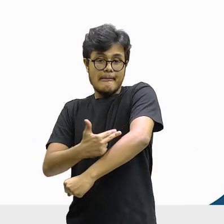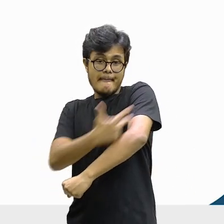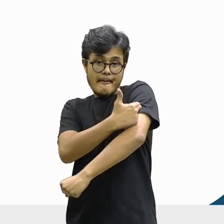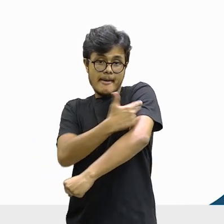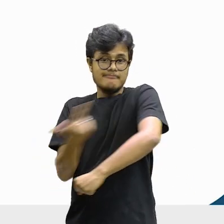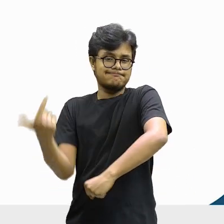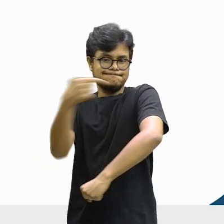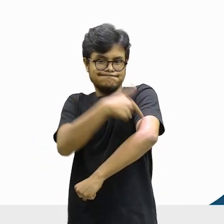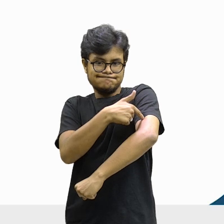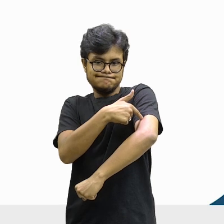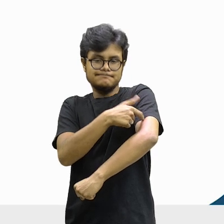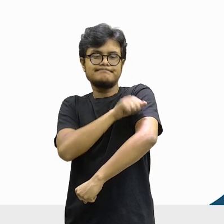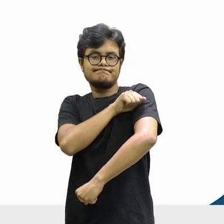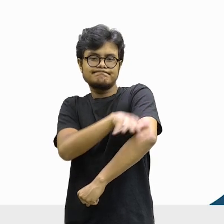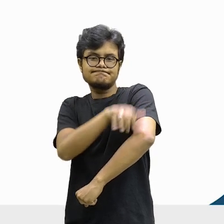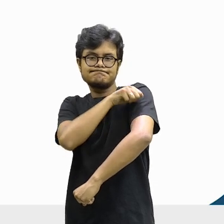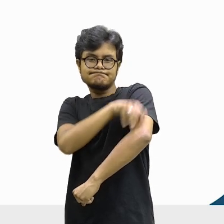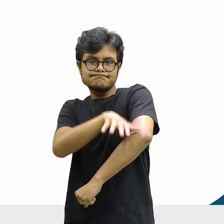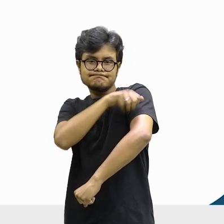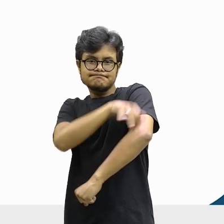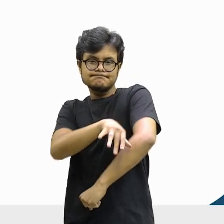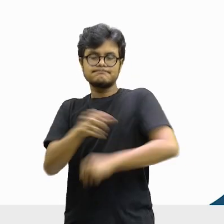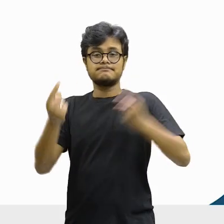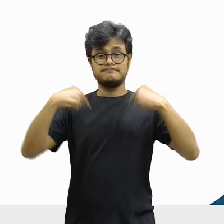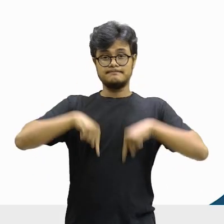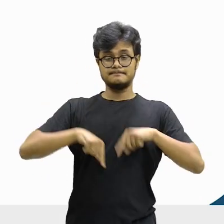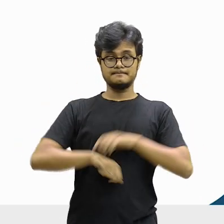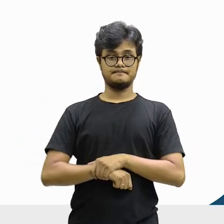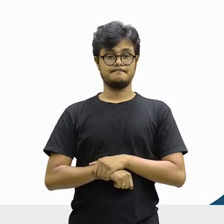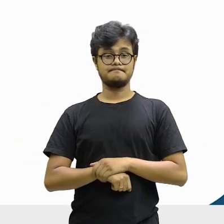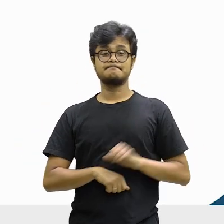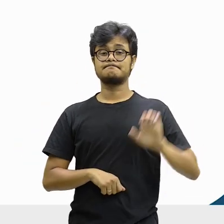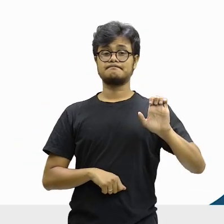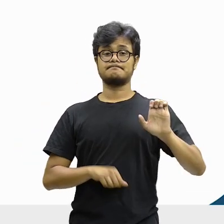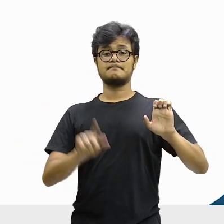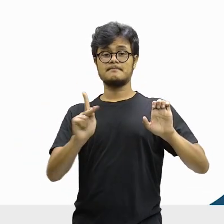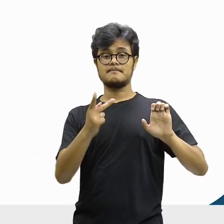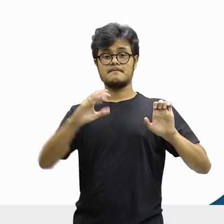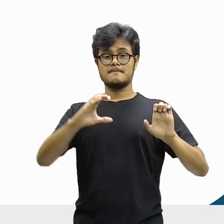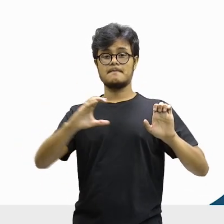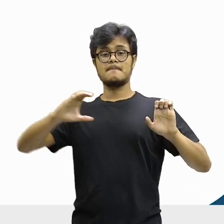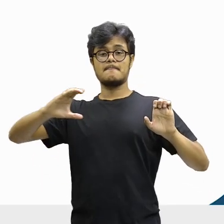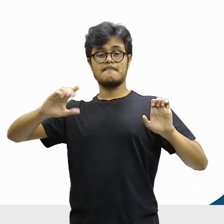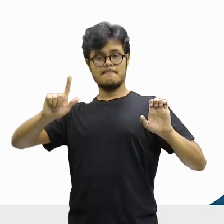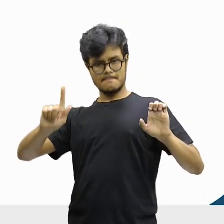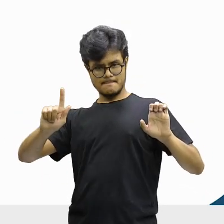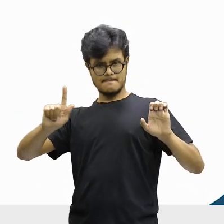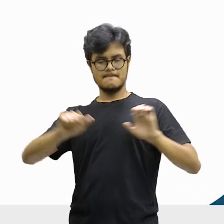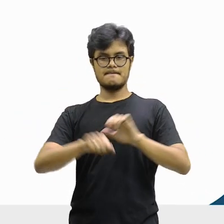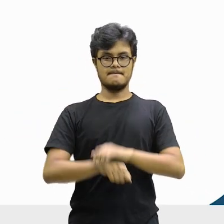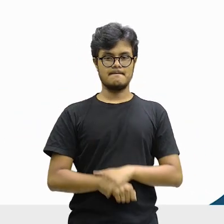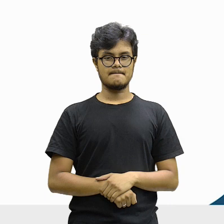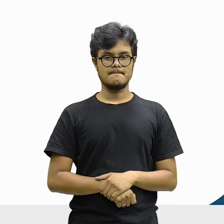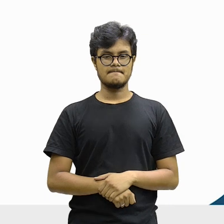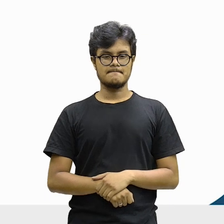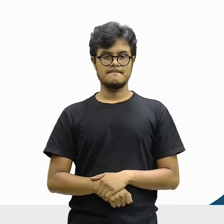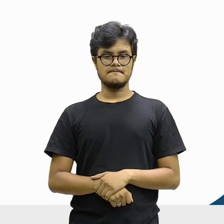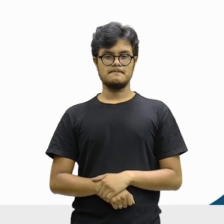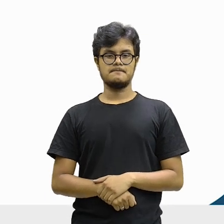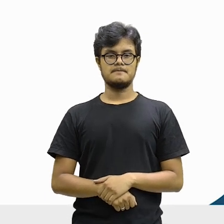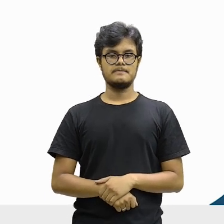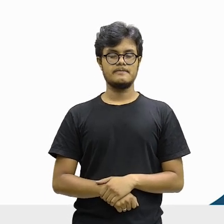com liberação contínua de hormônios. E a letra E nós temos o HCG,